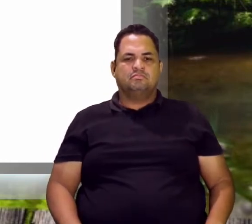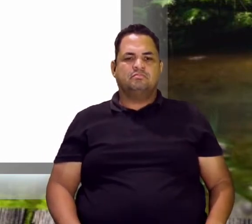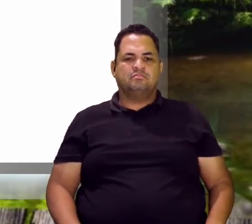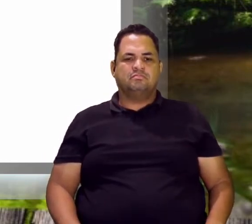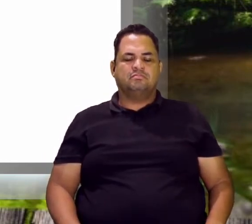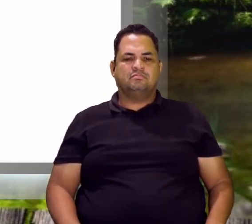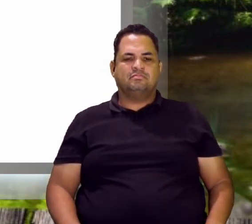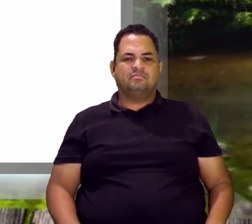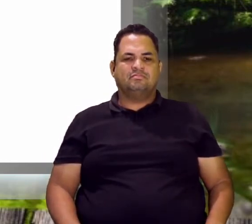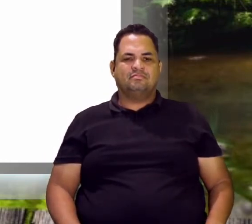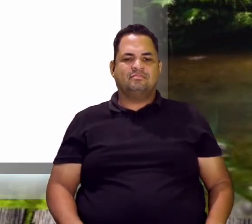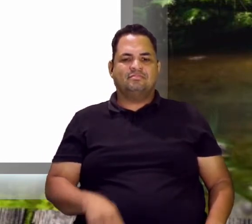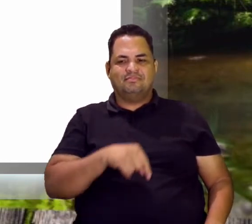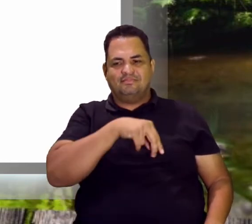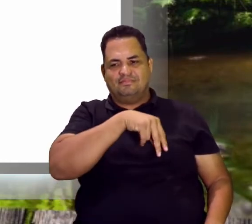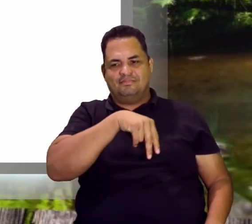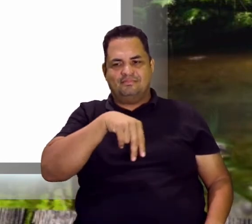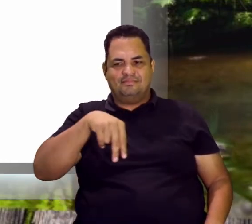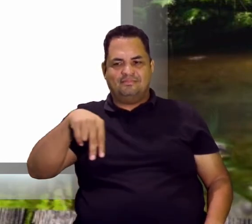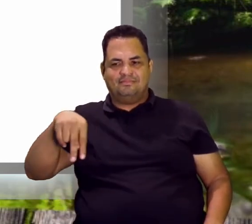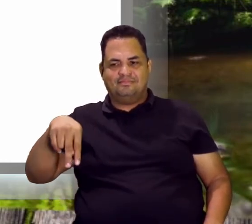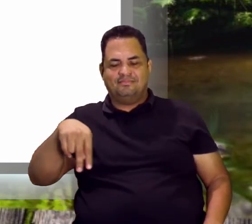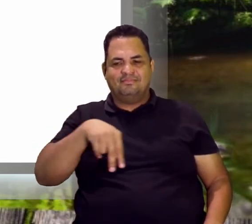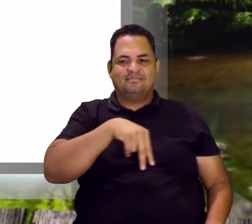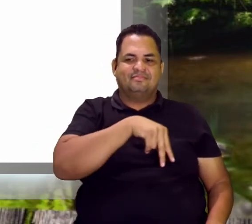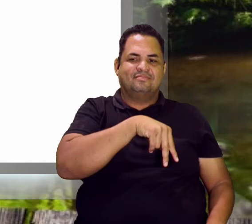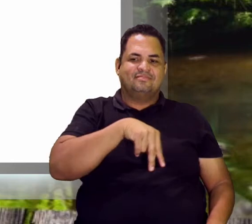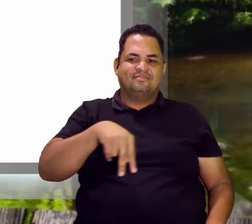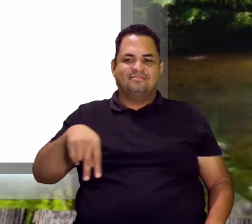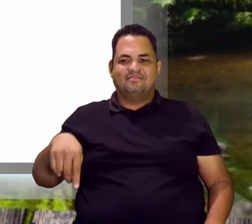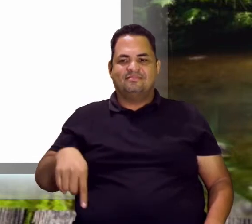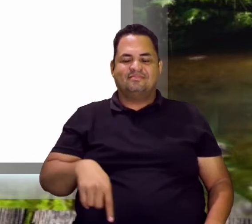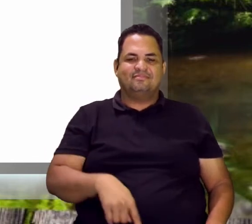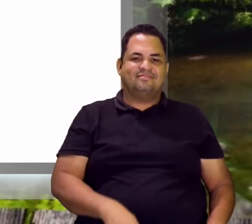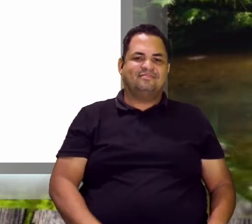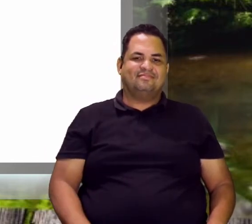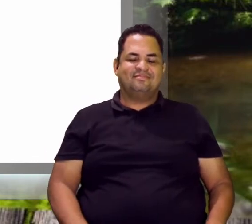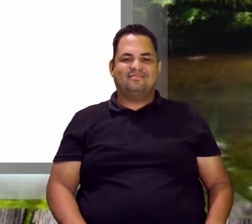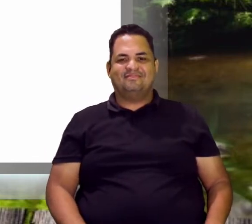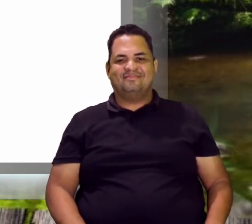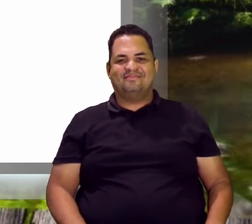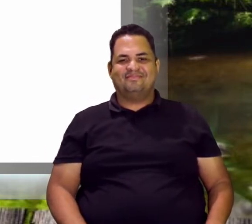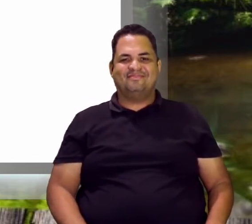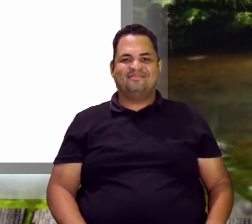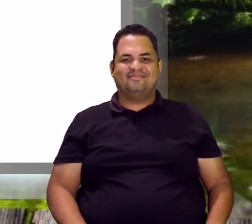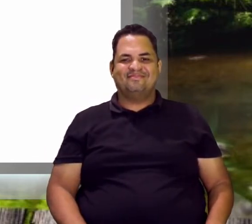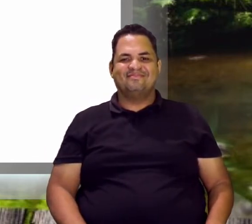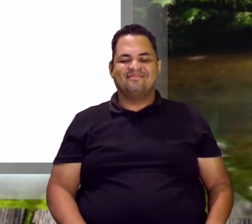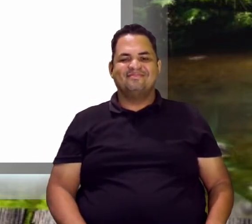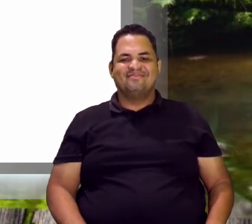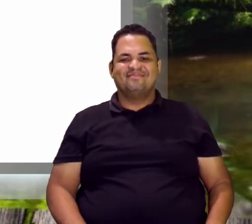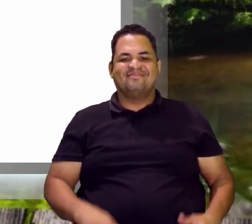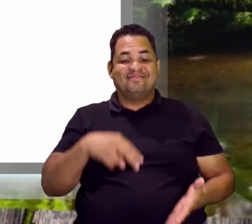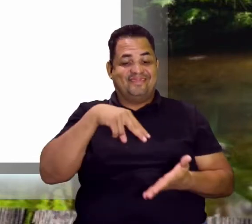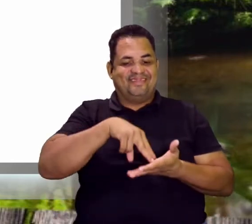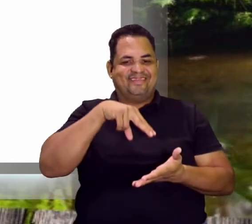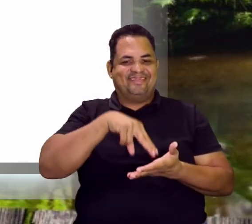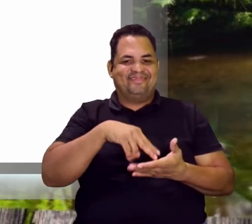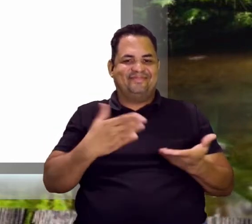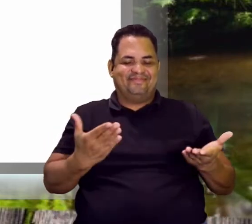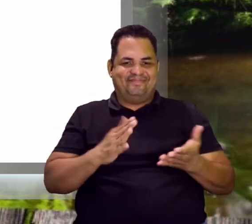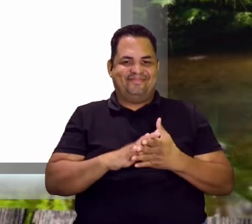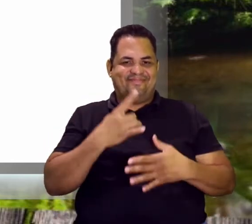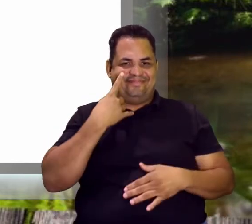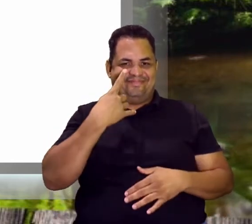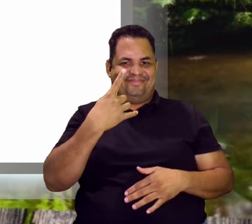mais do que tudo hoje, né? Vai para lá e vai para cá, vai para lá e vai para cá. A gente tem que se animar, né? Se animou também? Tô